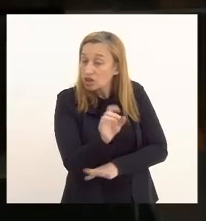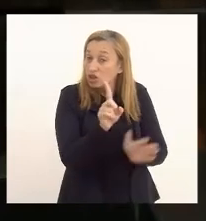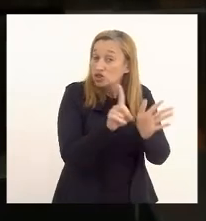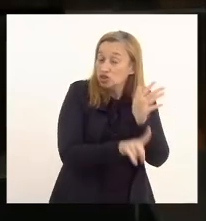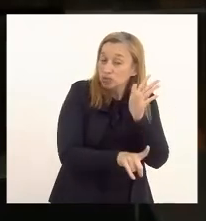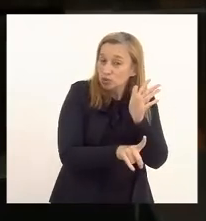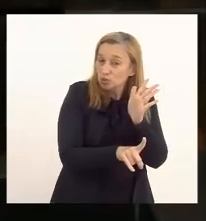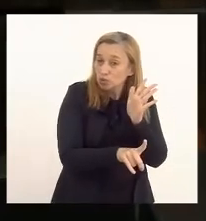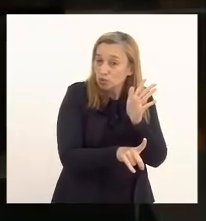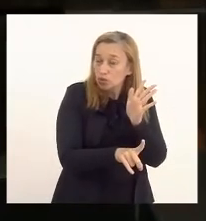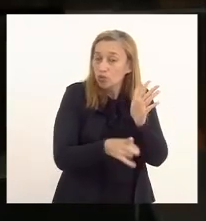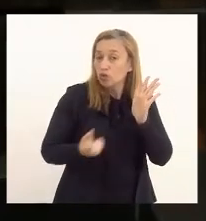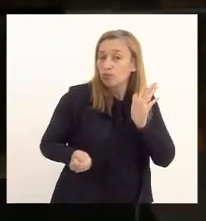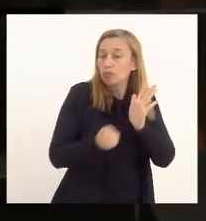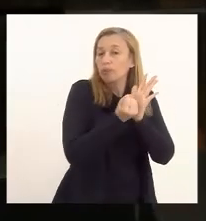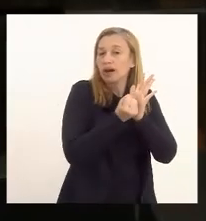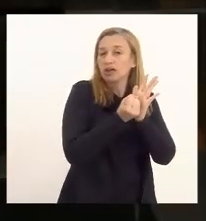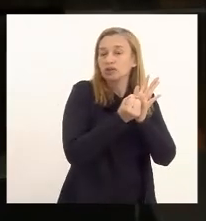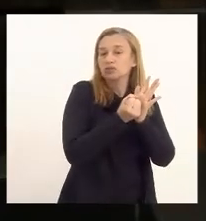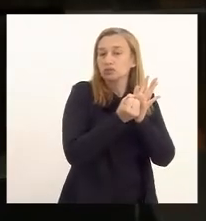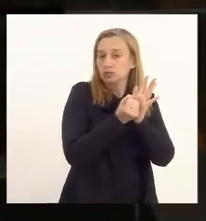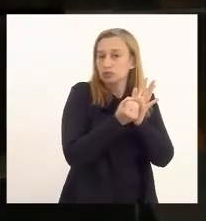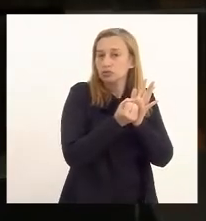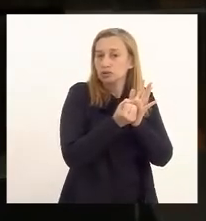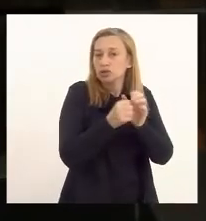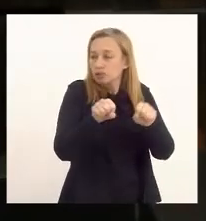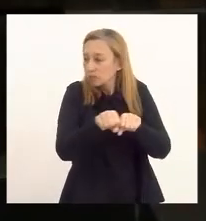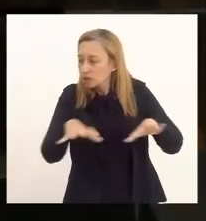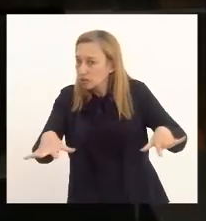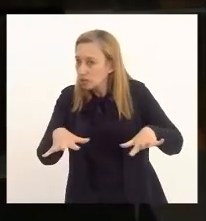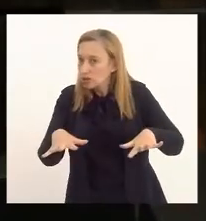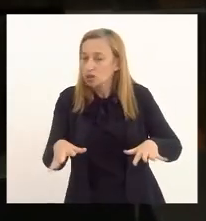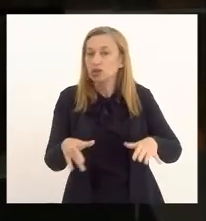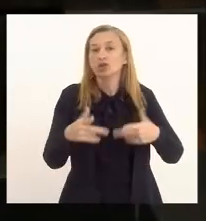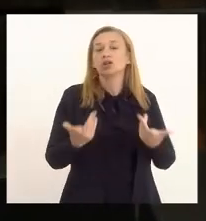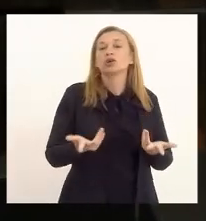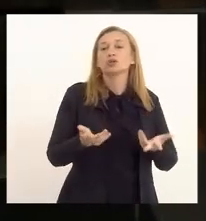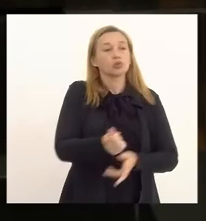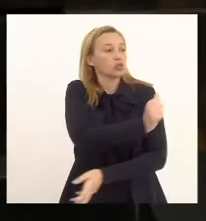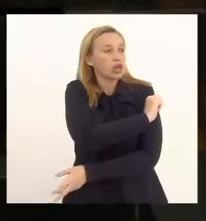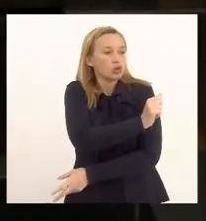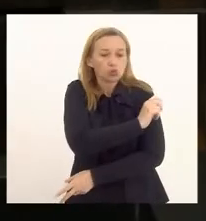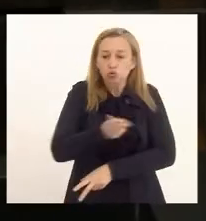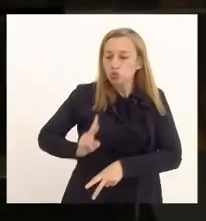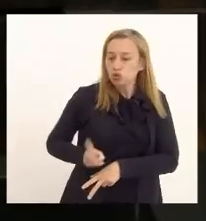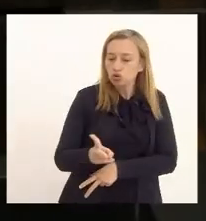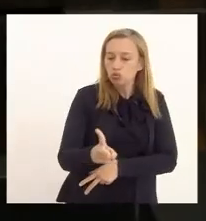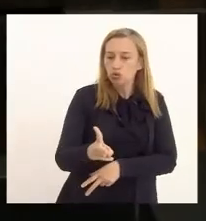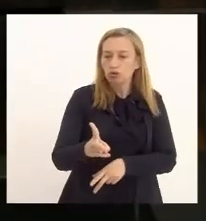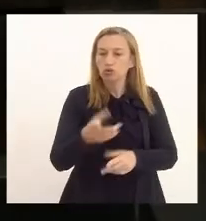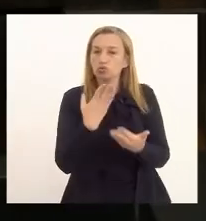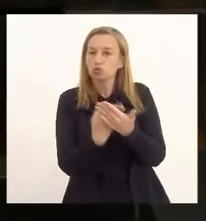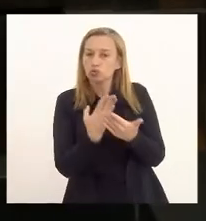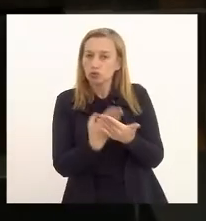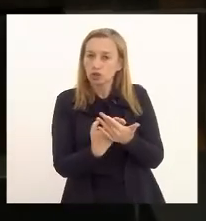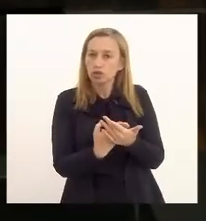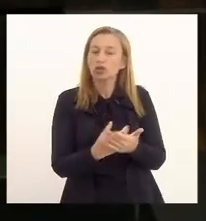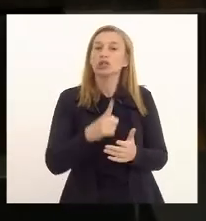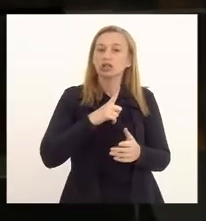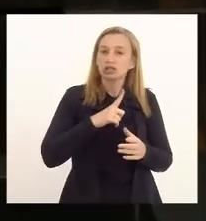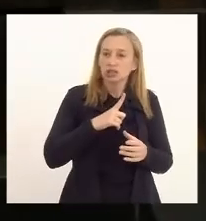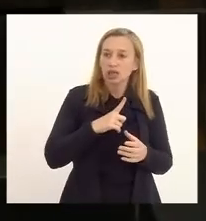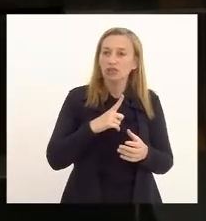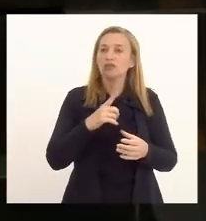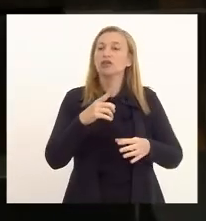diminuíram muito o impacto da pandemia sobre as condições dos estudantes continuarem cursando. Houve política de